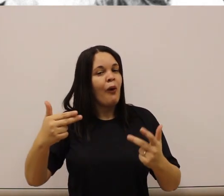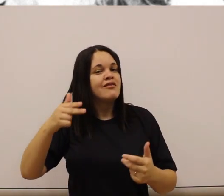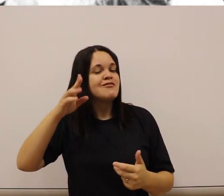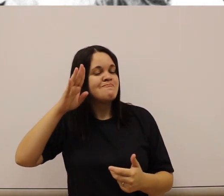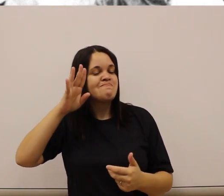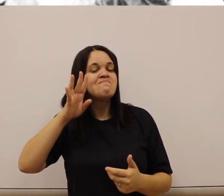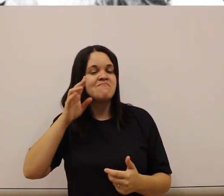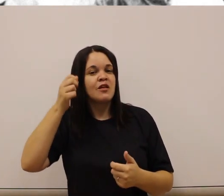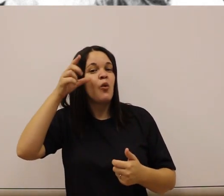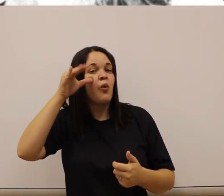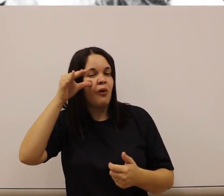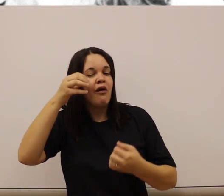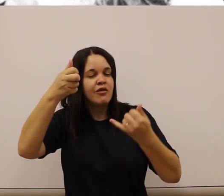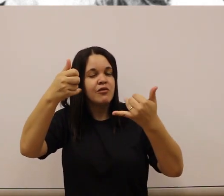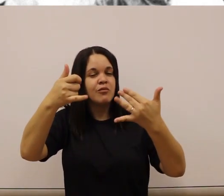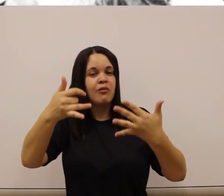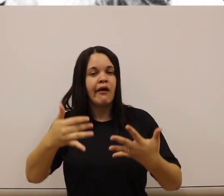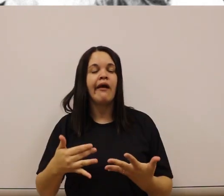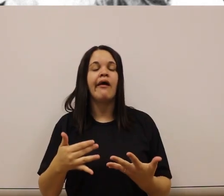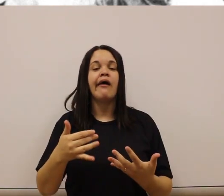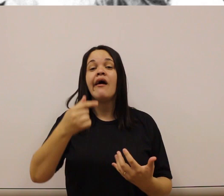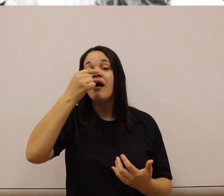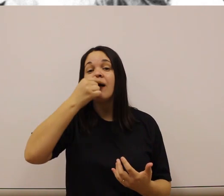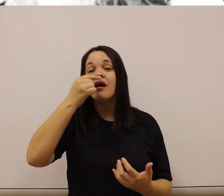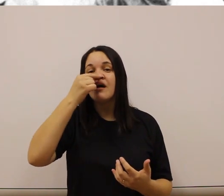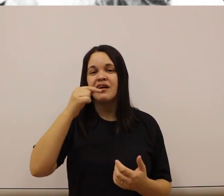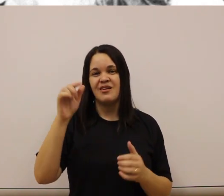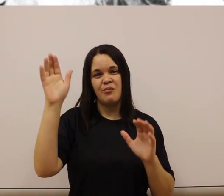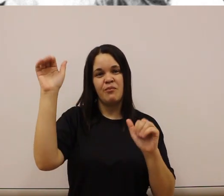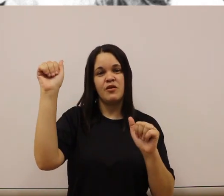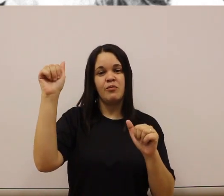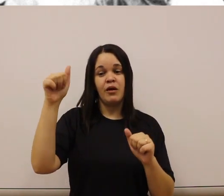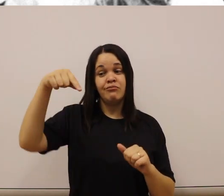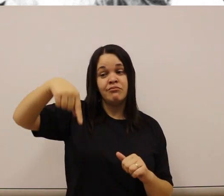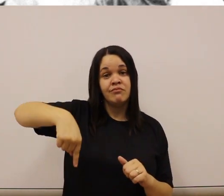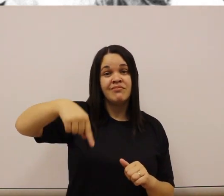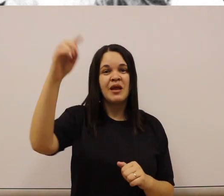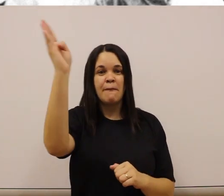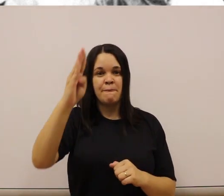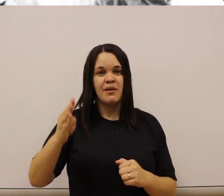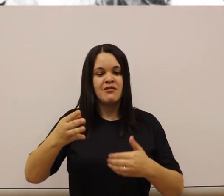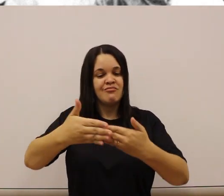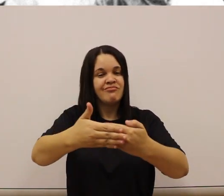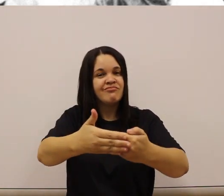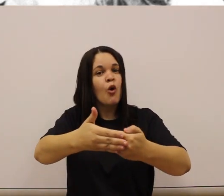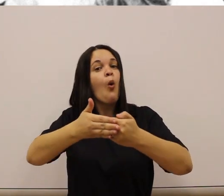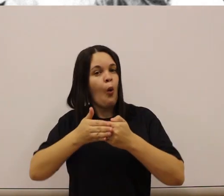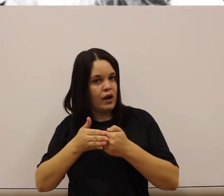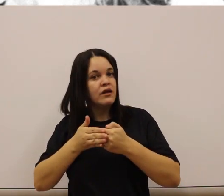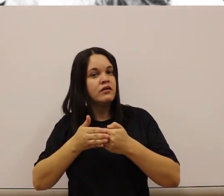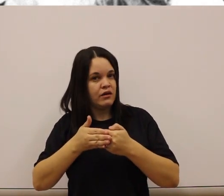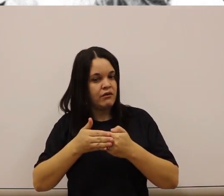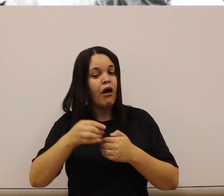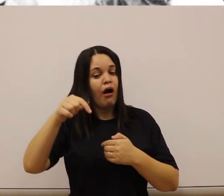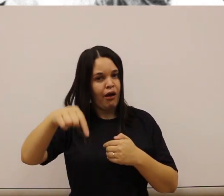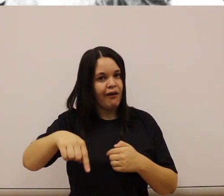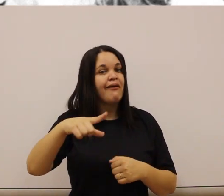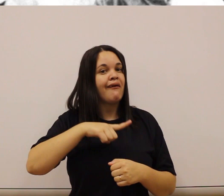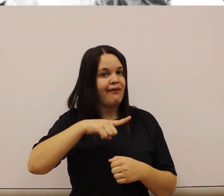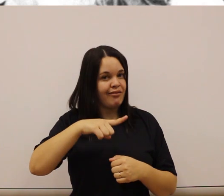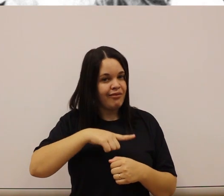Uma curiosidade da gripe espanhola é que o Brasil aplicou uma quarentena a nível nacional, porque nós